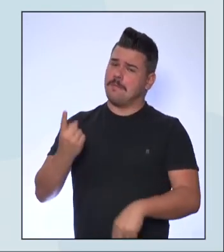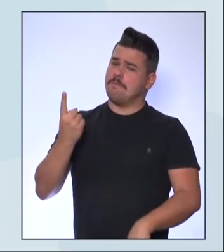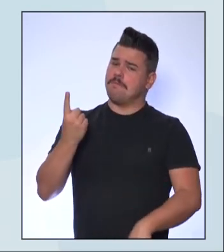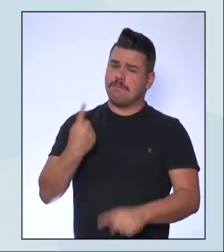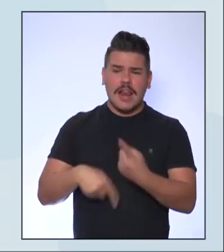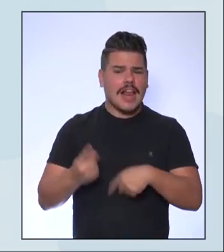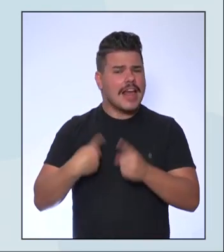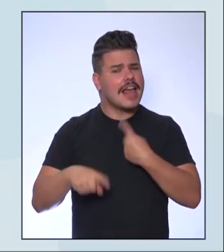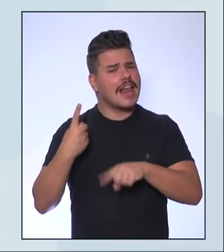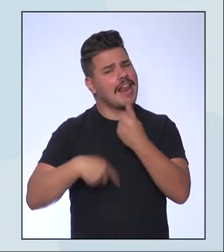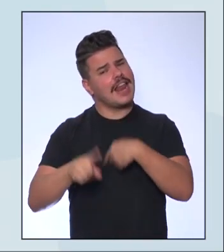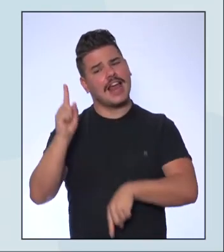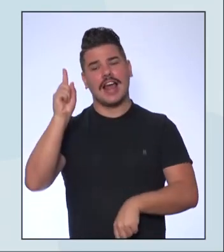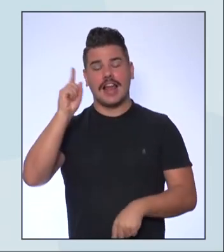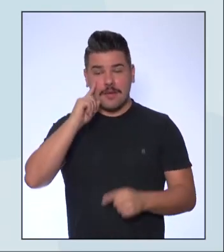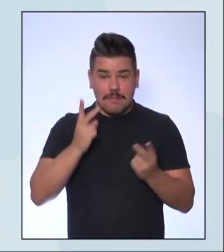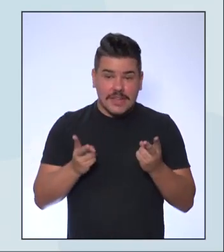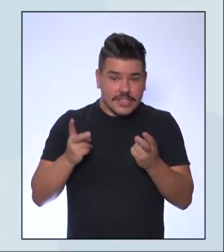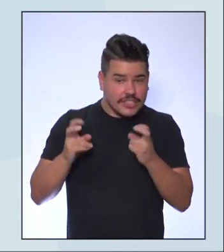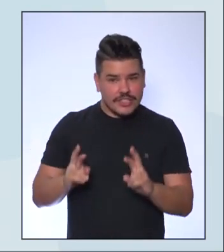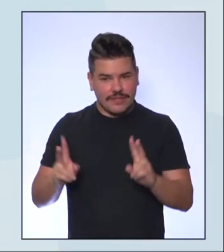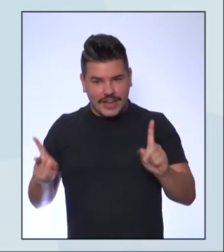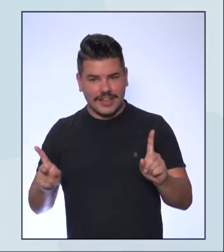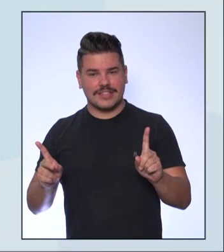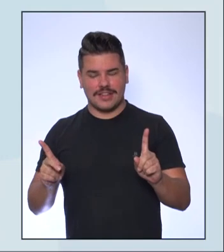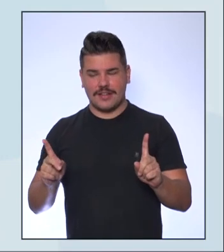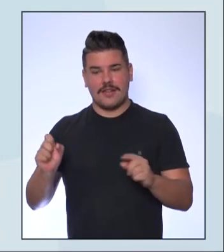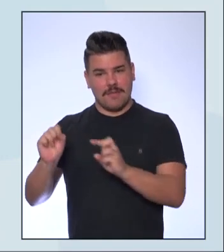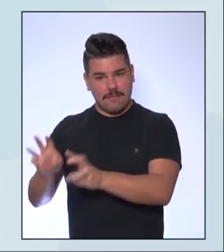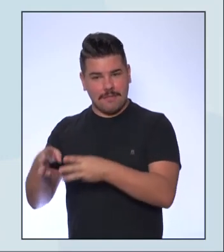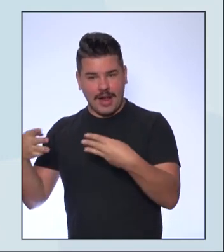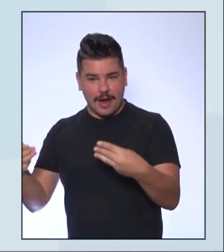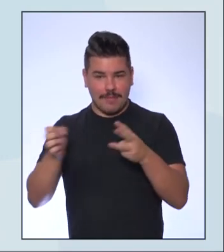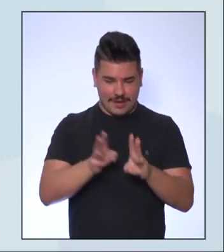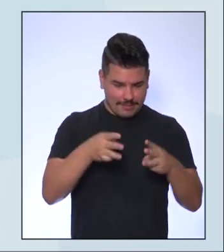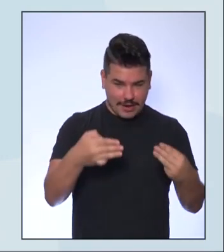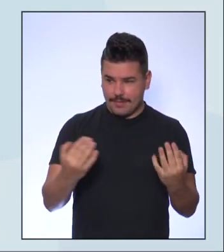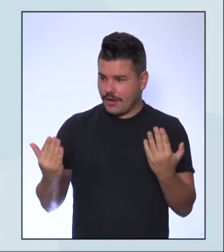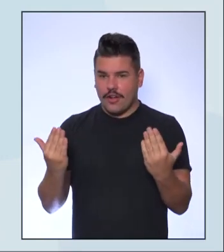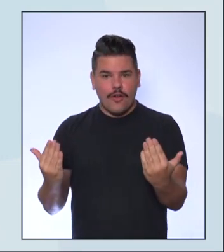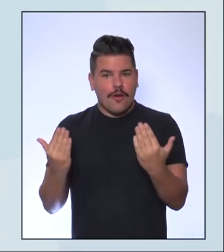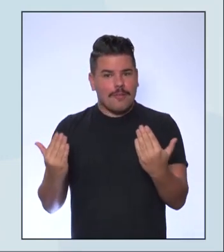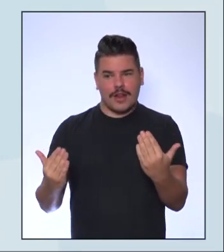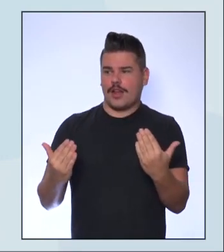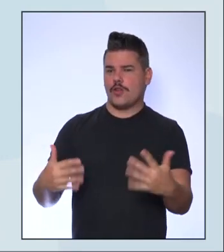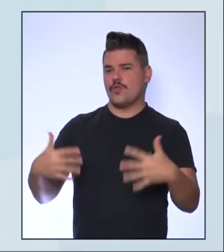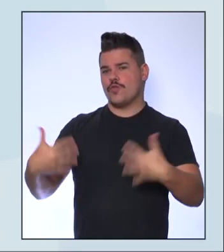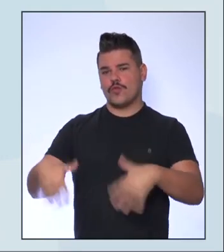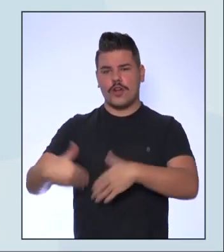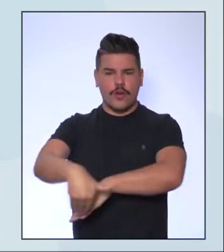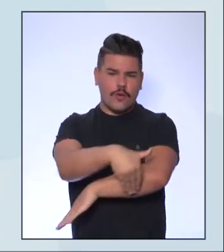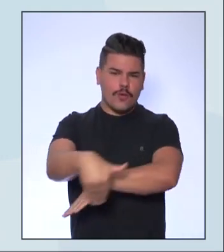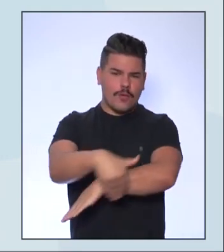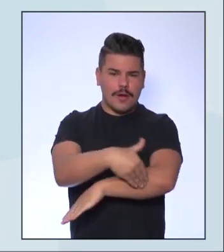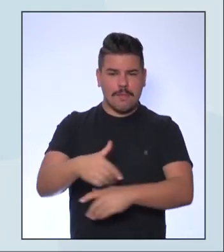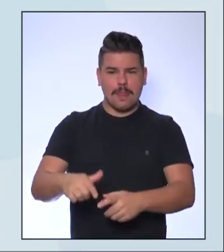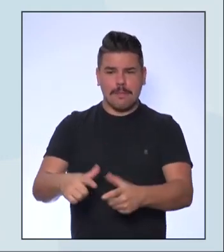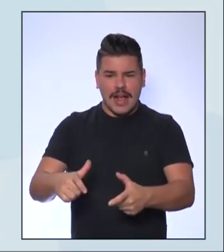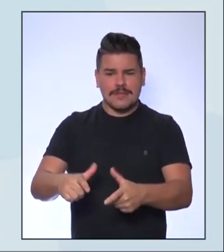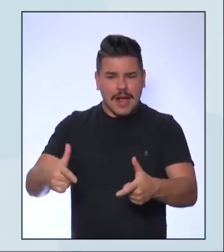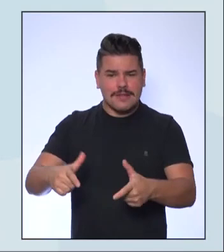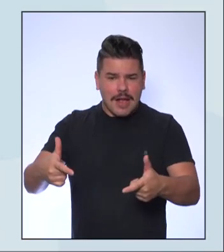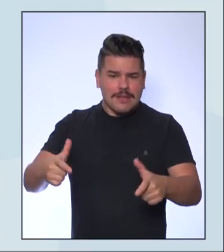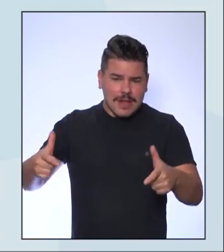grande aumento. Olha a diferença de um mapa para o outro. Em poucos anos, a quantidade de ruas, de casas,